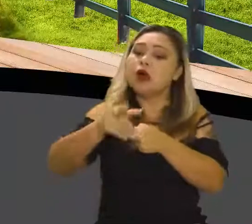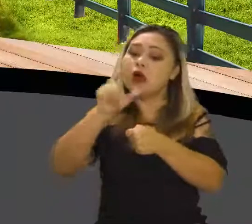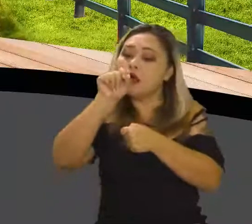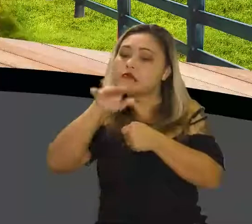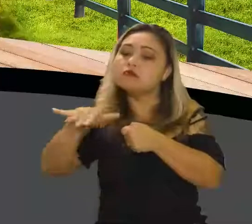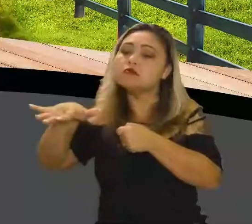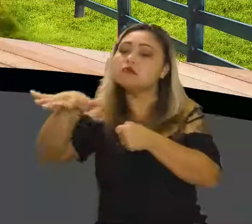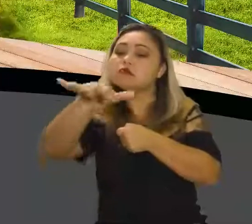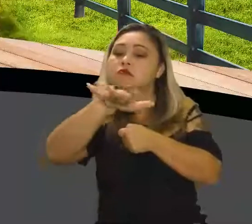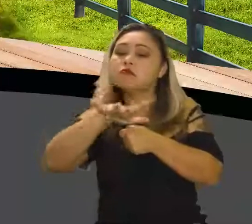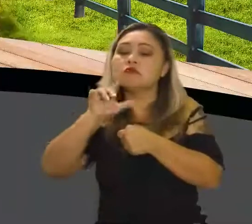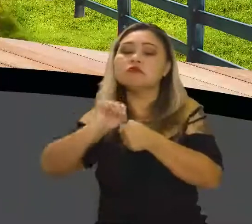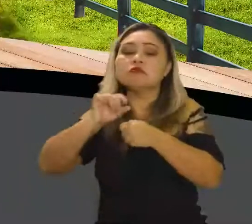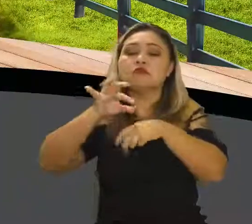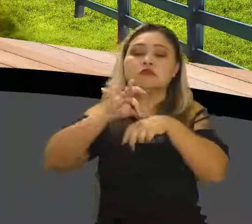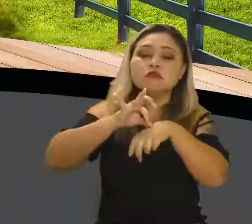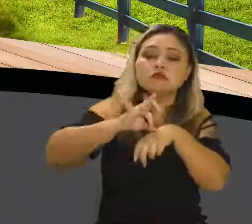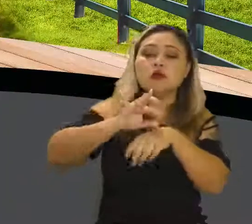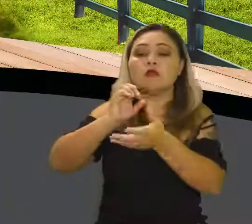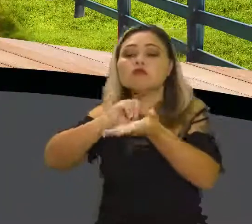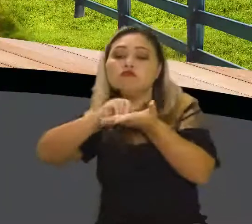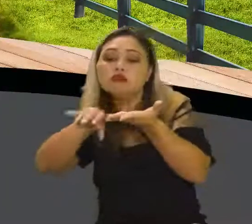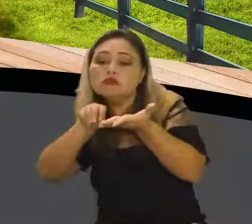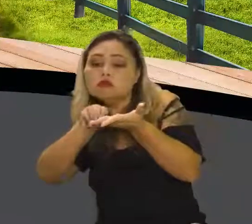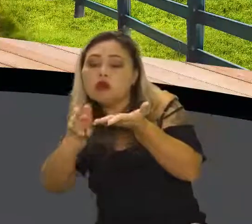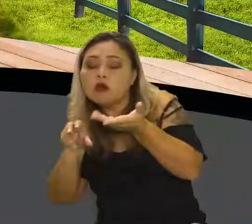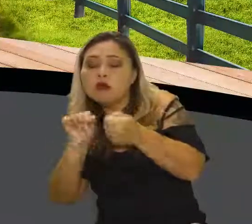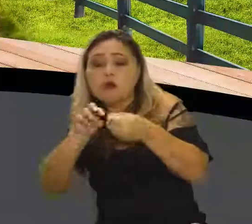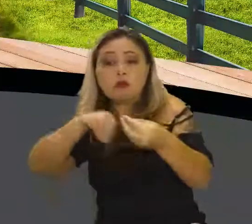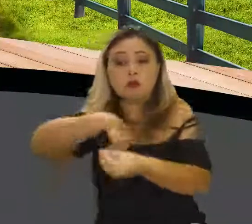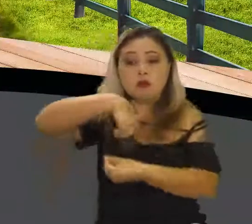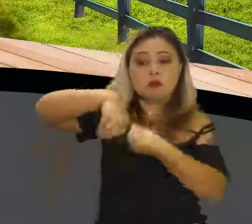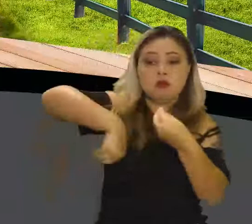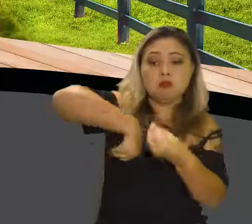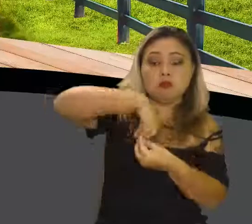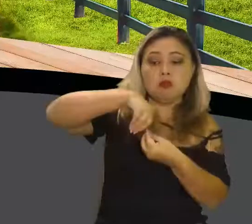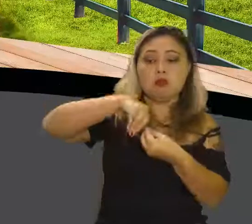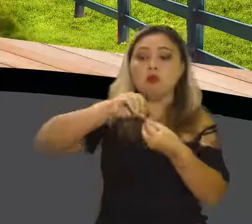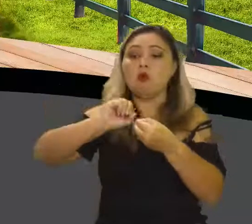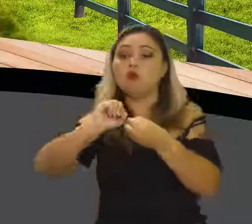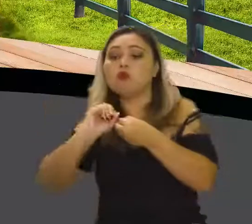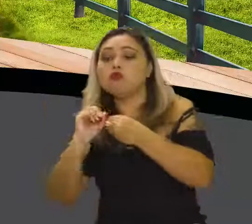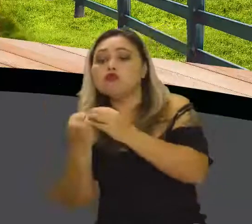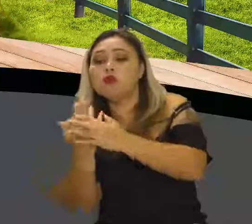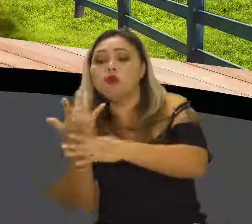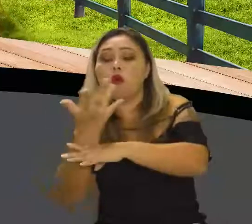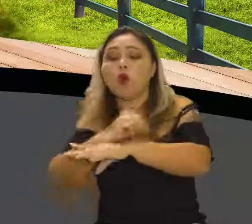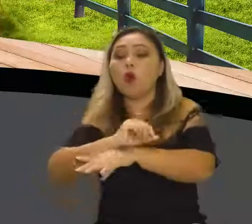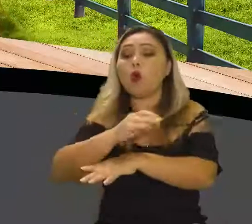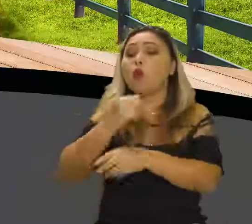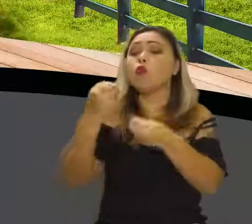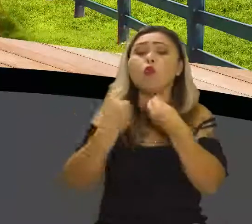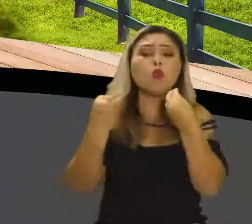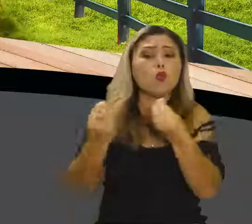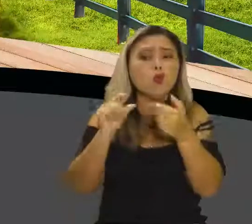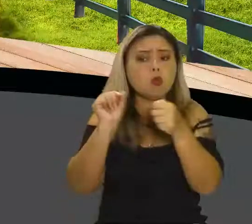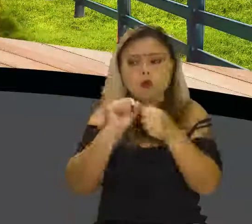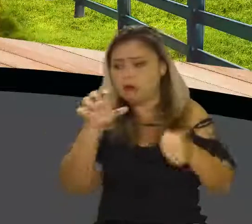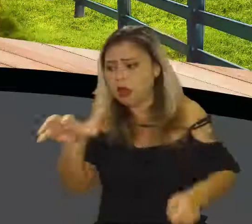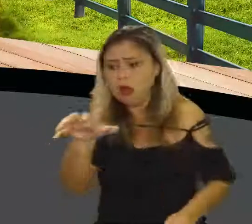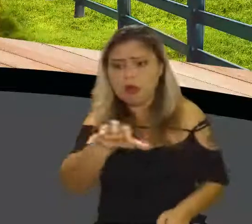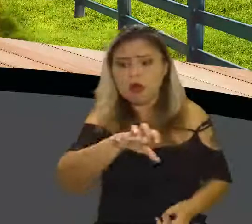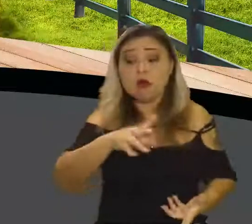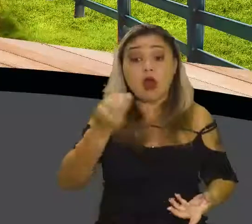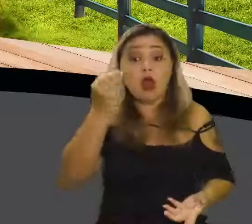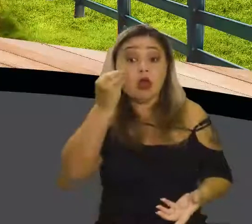Aí, ave de corte, ave de postura, mista, ave ecológica ou codorna. Como eu faço